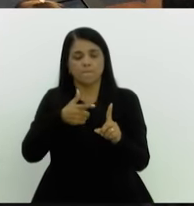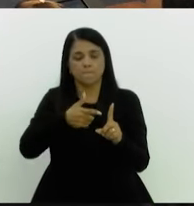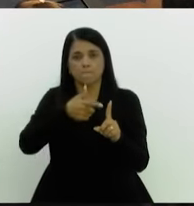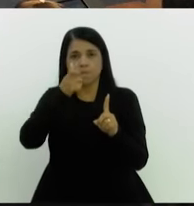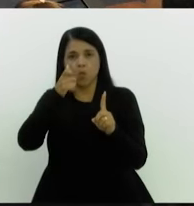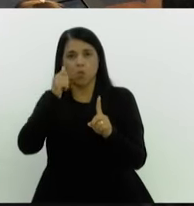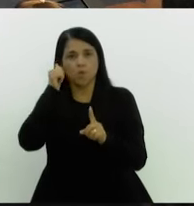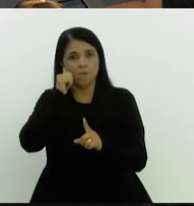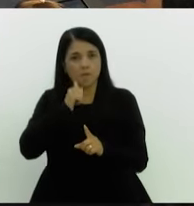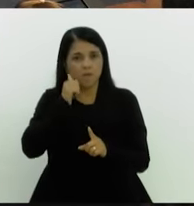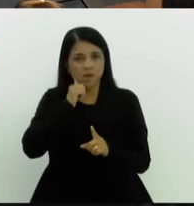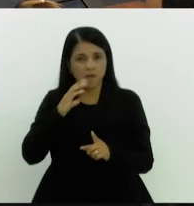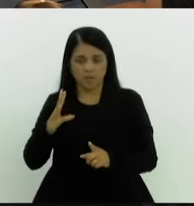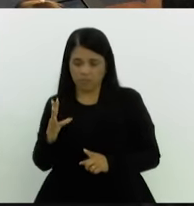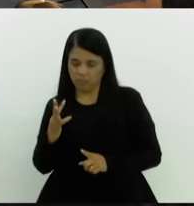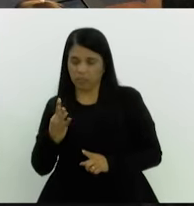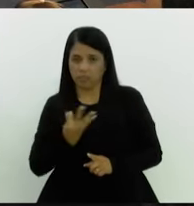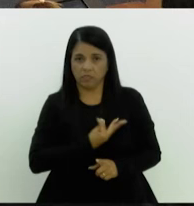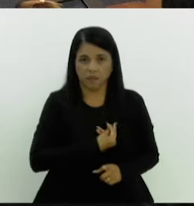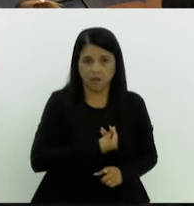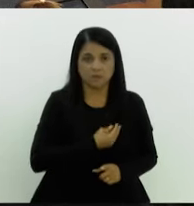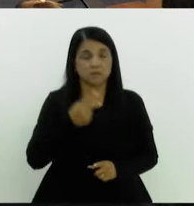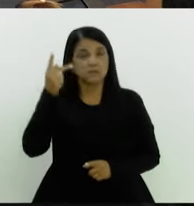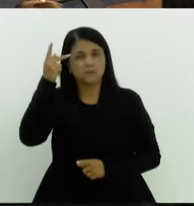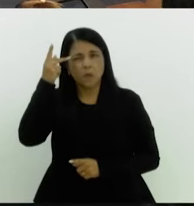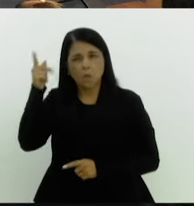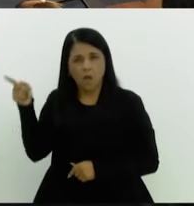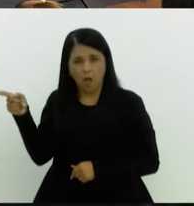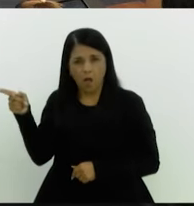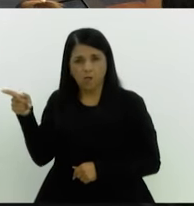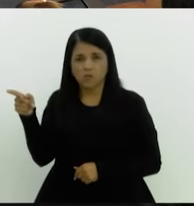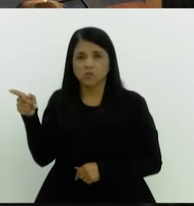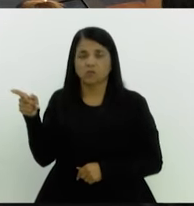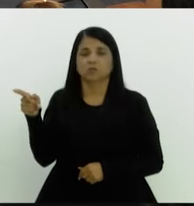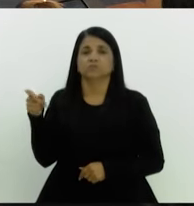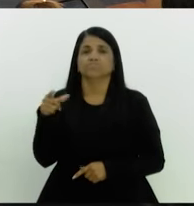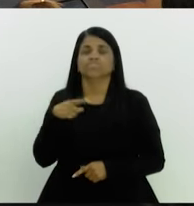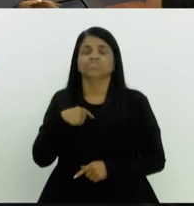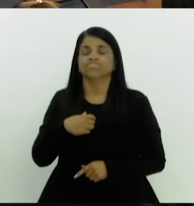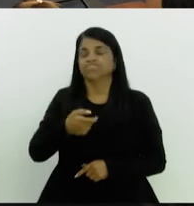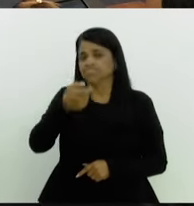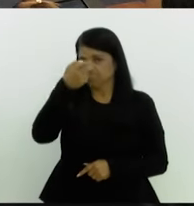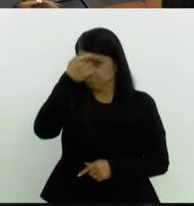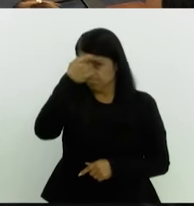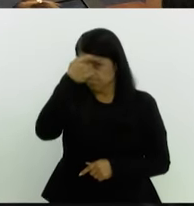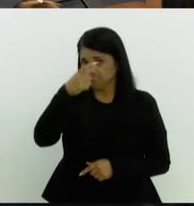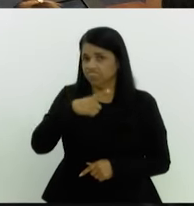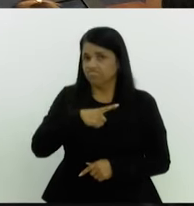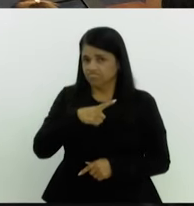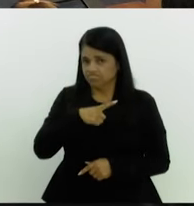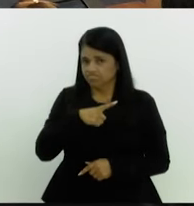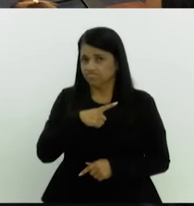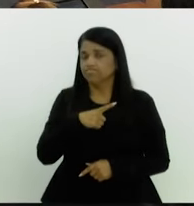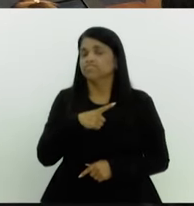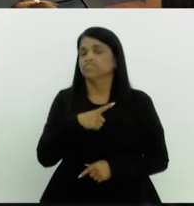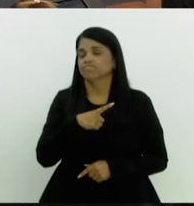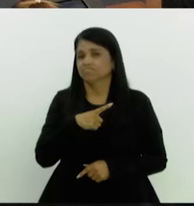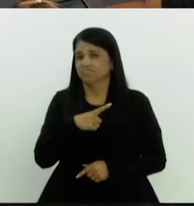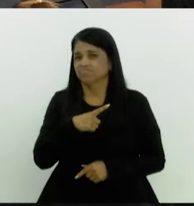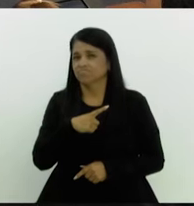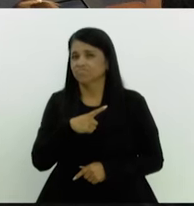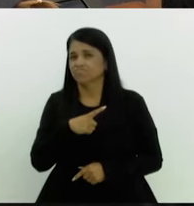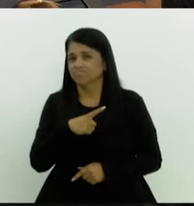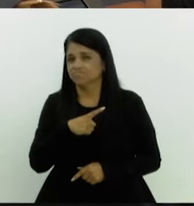uma mulher trans em São Paulo friamente a gente toma consciência de que a gente ainda não tá eh